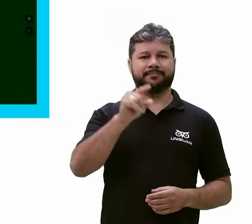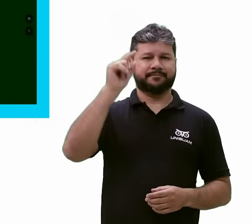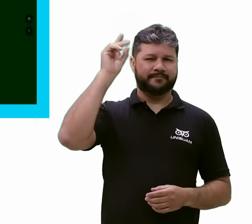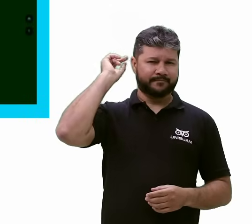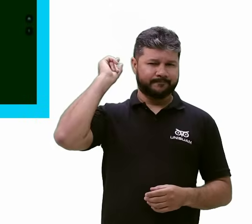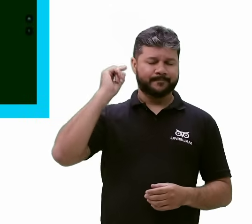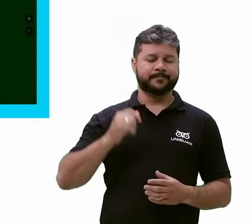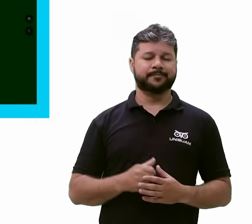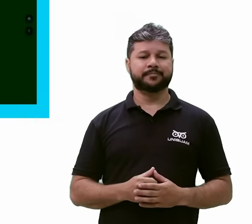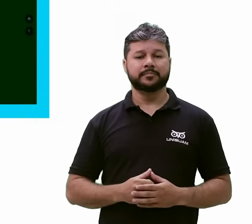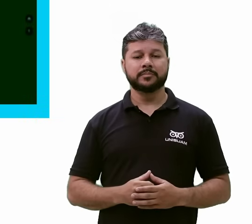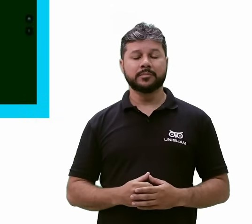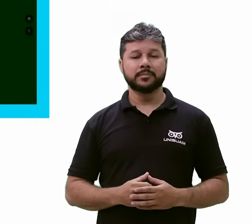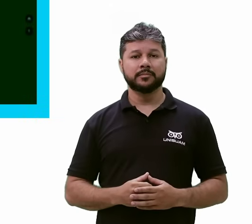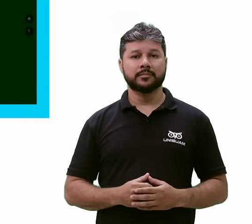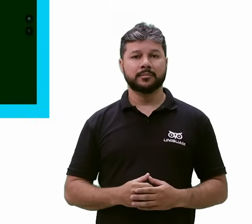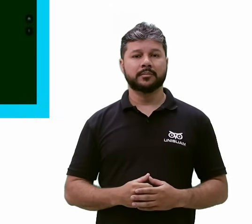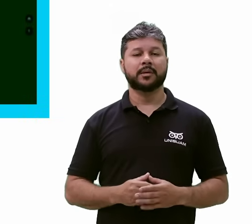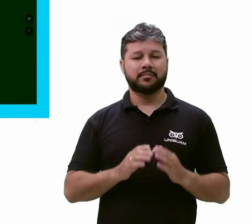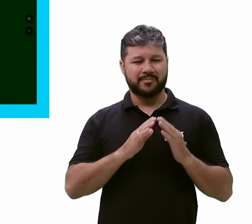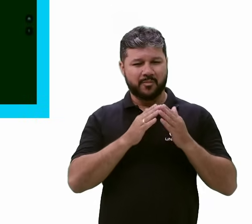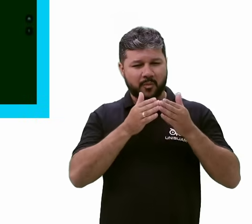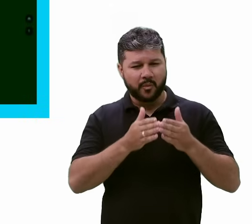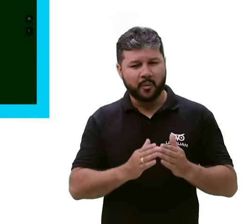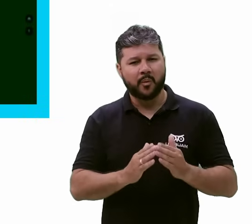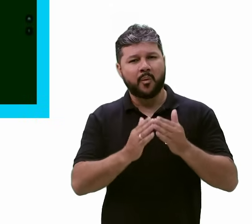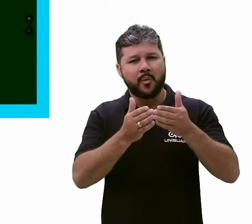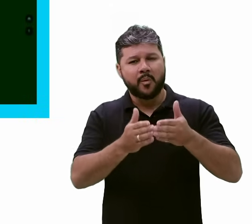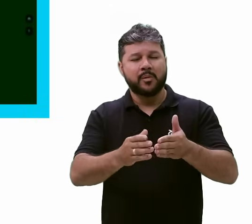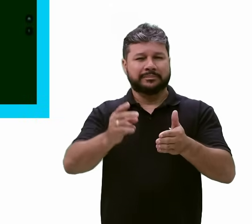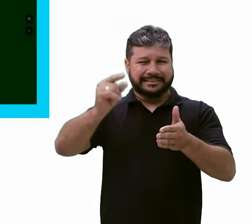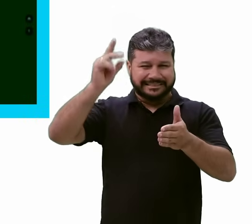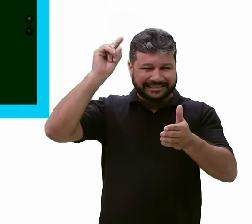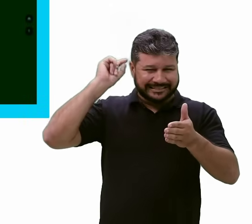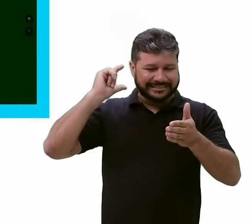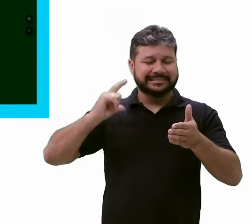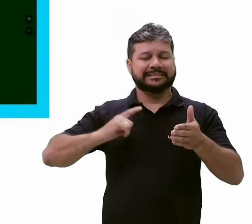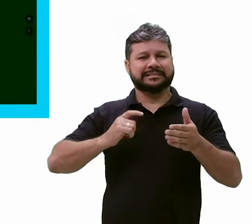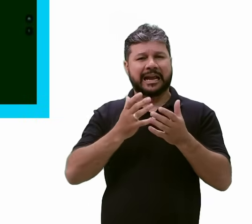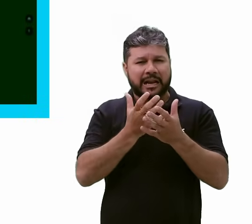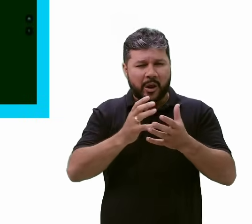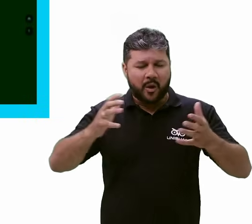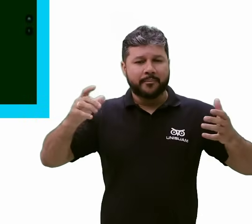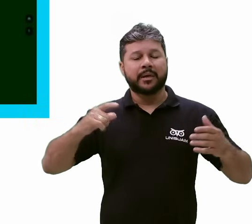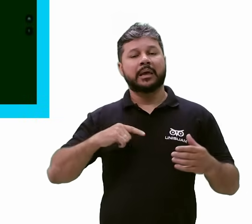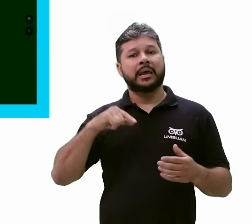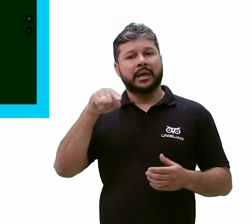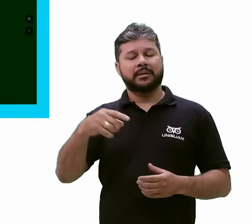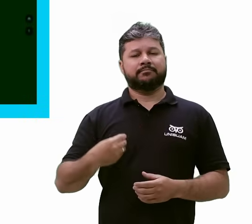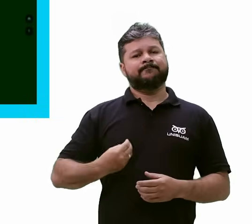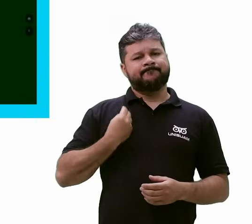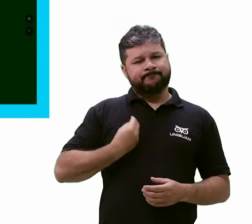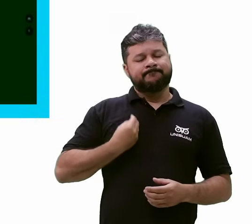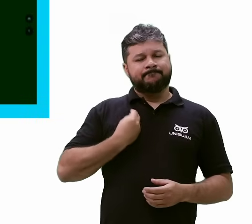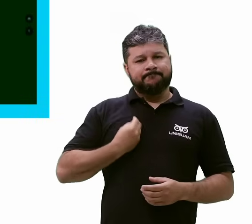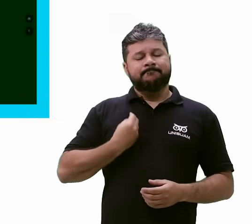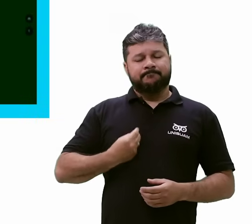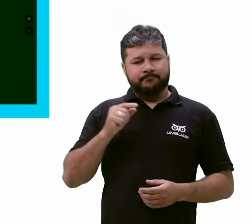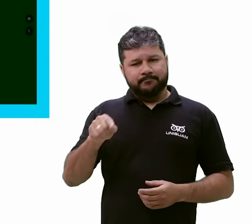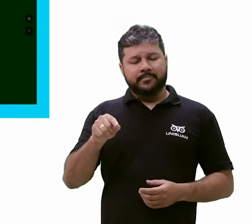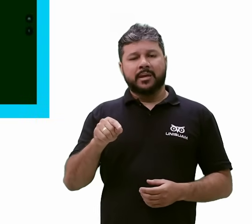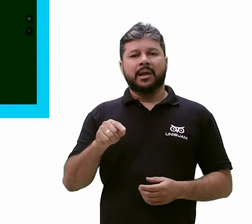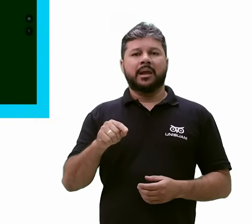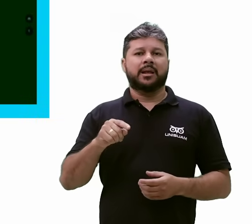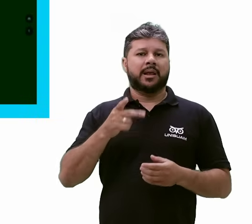né? Inclusive na época das grandes navegações, ele era uma figura muito presente,